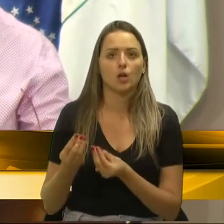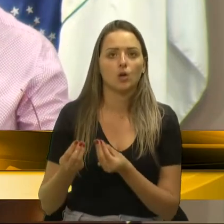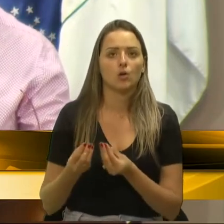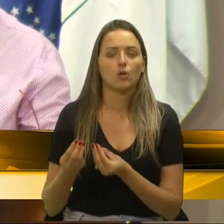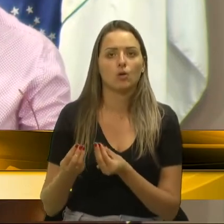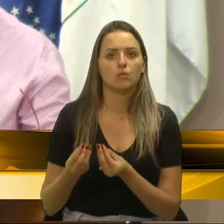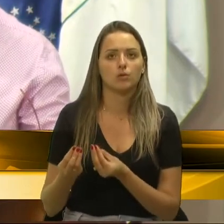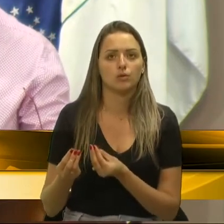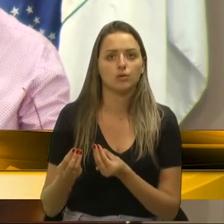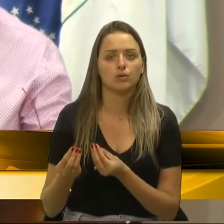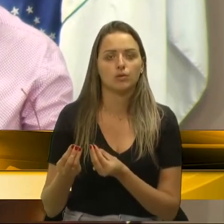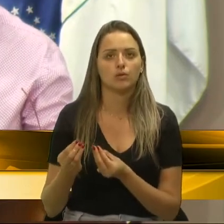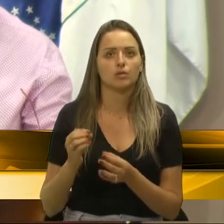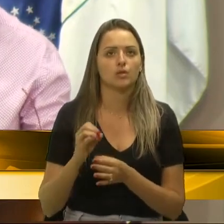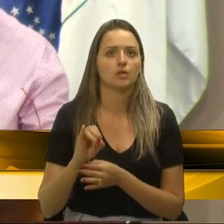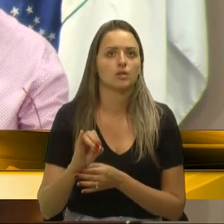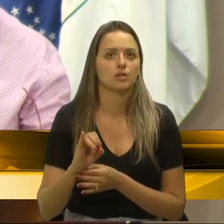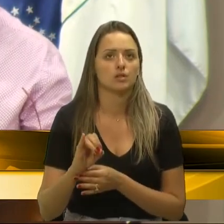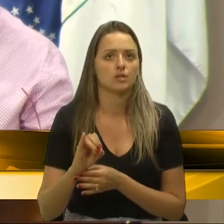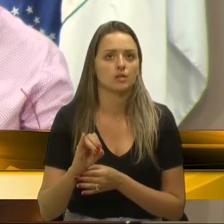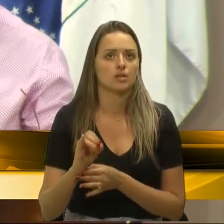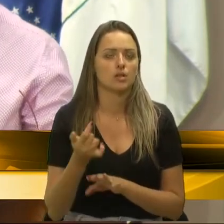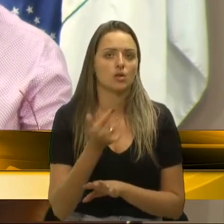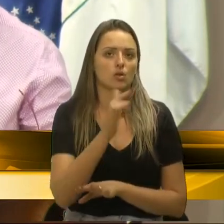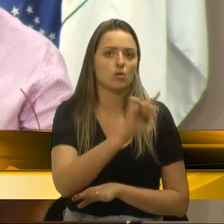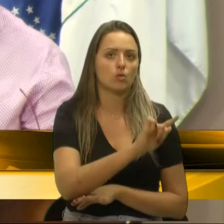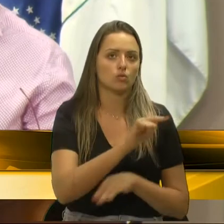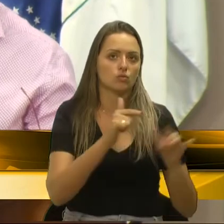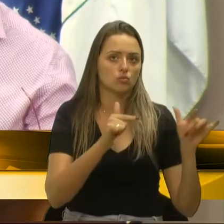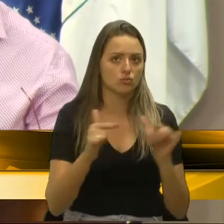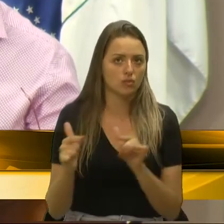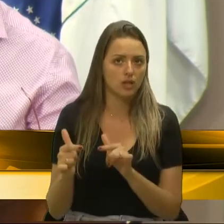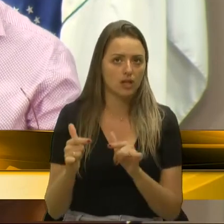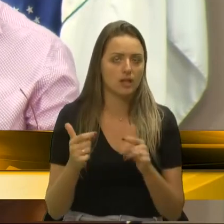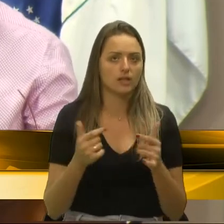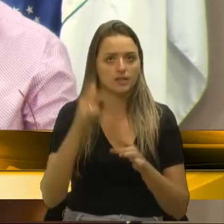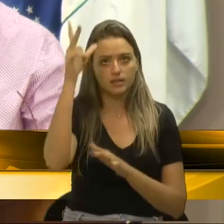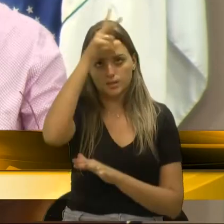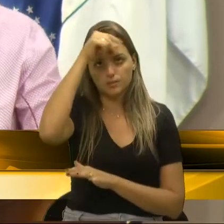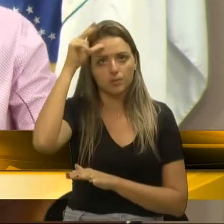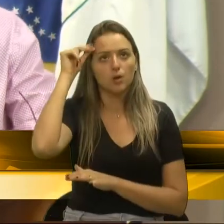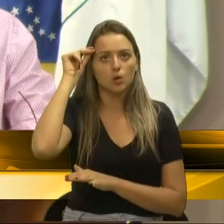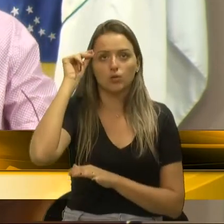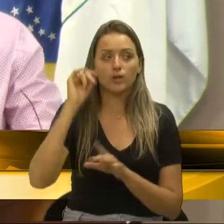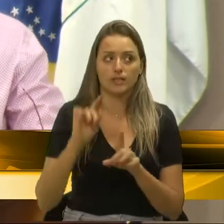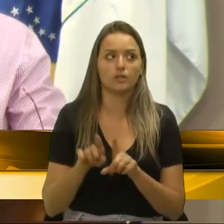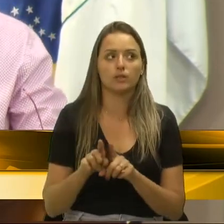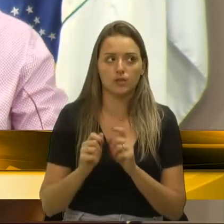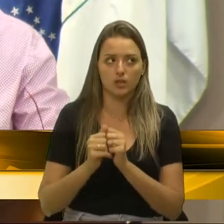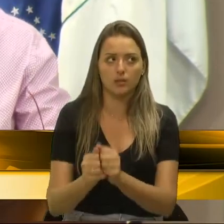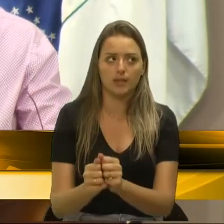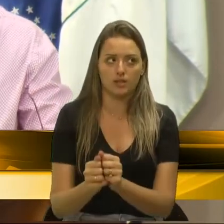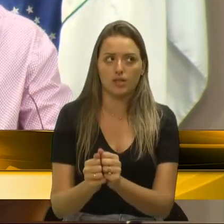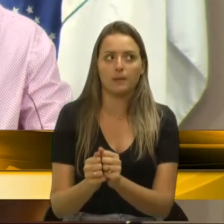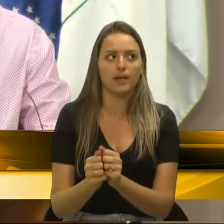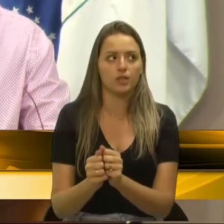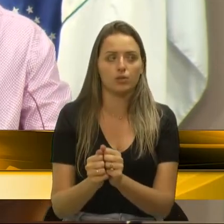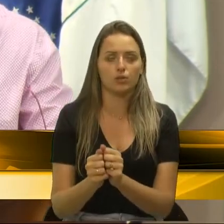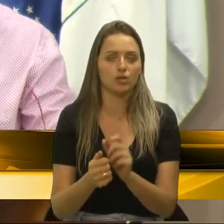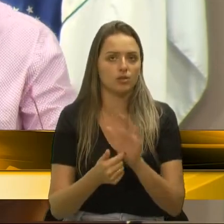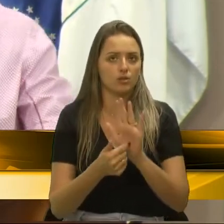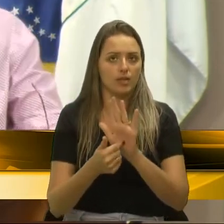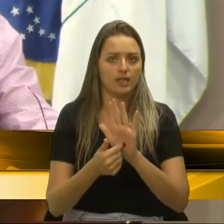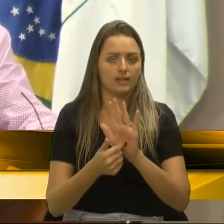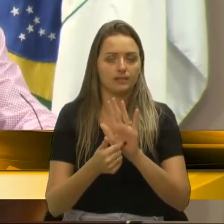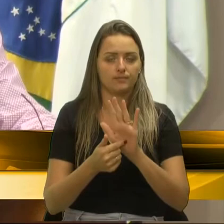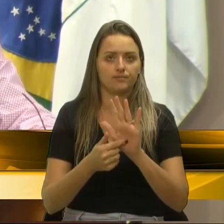canteiros, praças, entre outros espaços públicos, que também tem um projeto do mesmo critério aqui